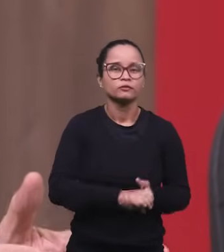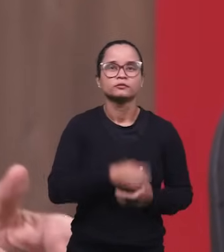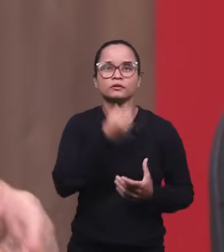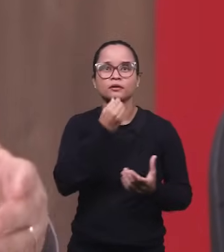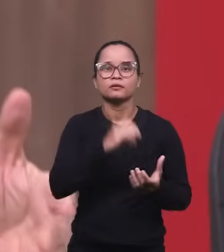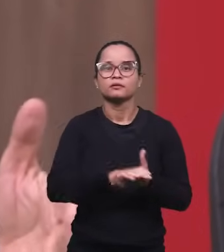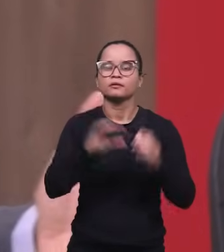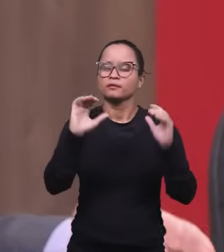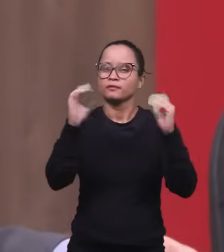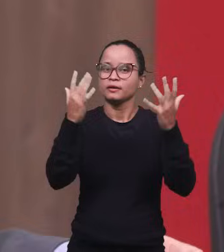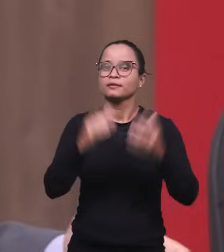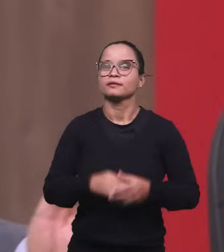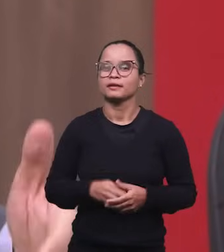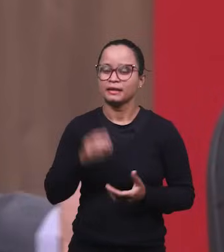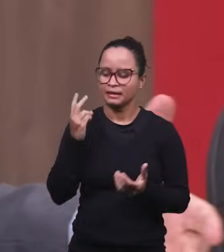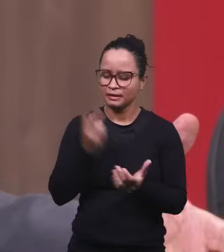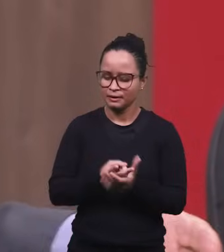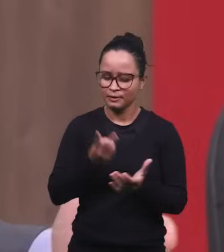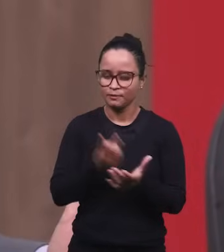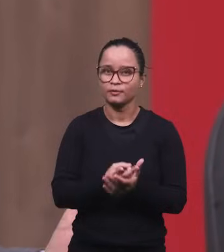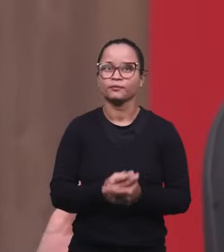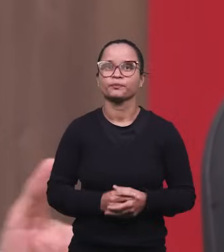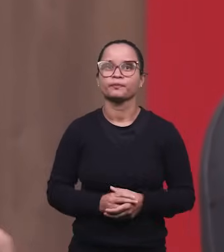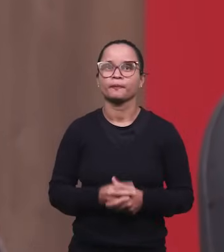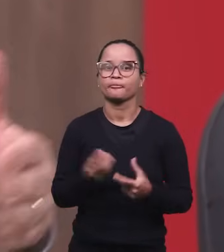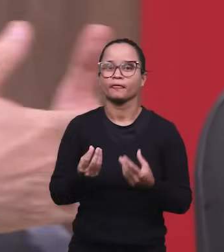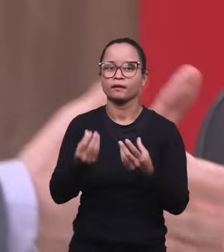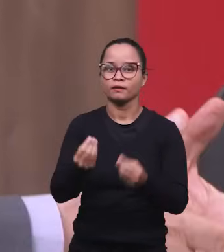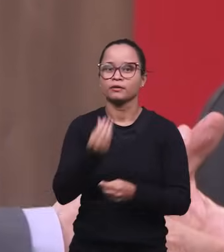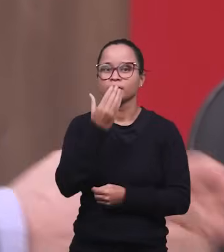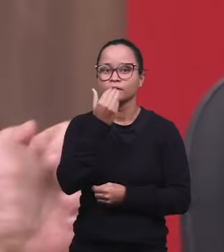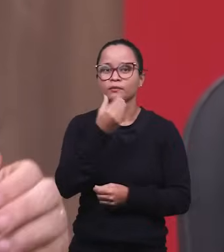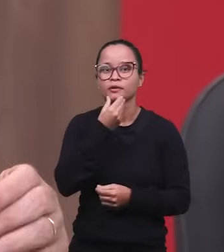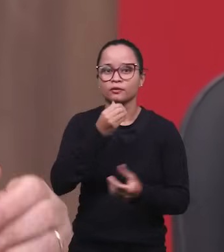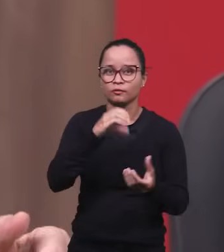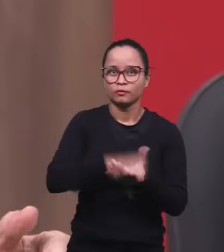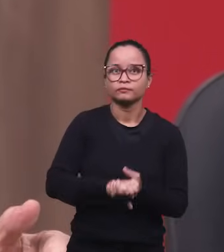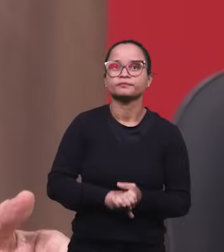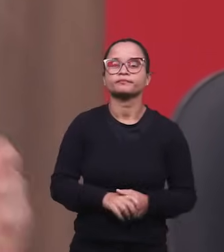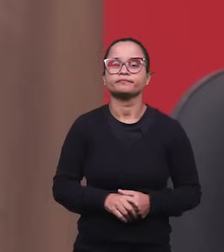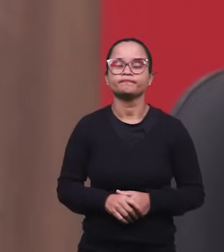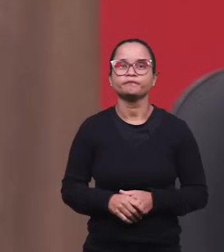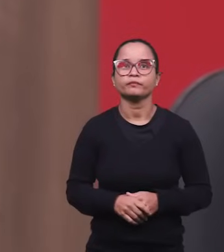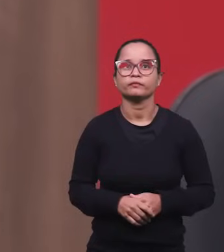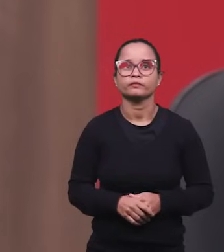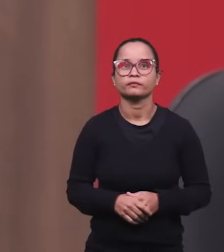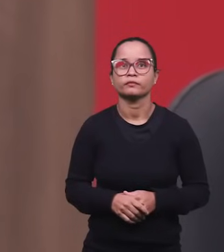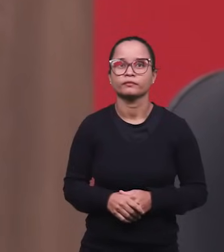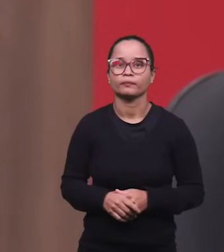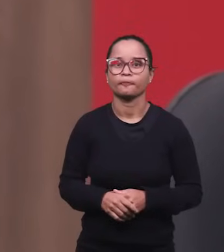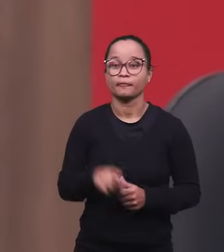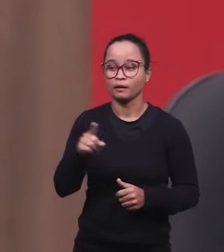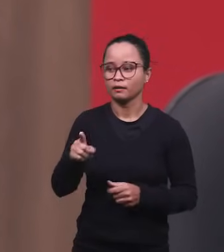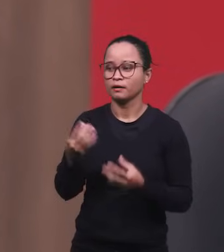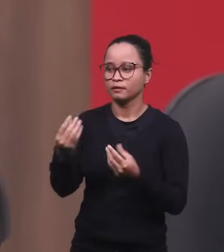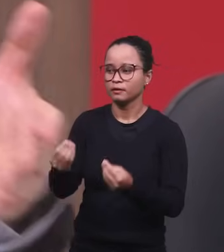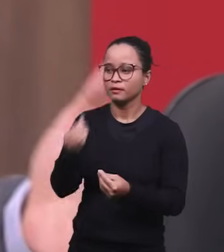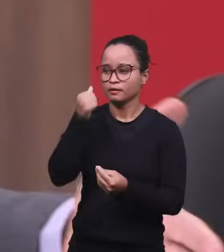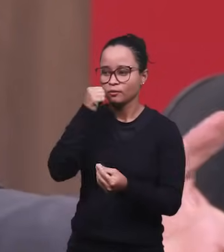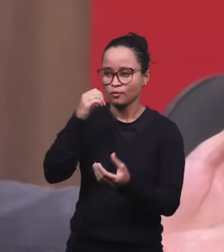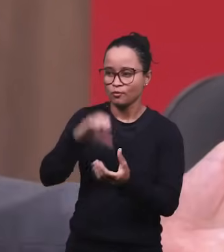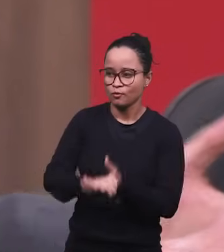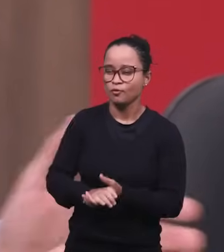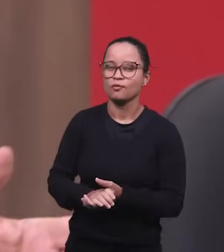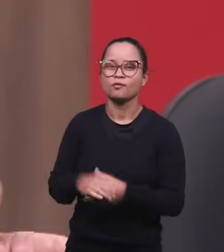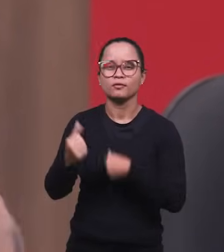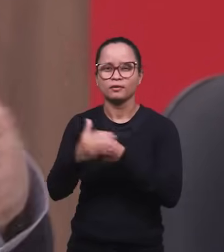companheiro, você vai fazer a sua festa como você sempre fez, você vai dar almoço ao seu esposo, você vai dar aquilo que a sua